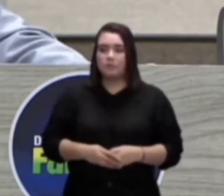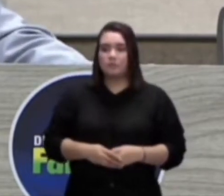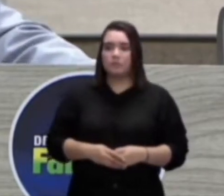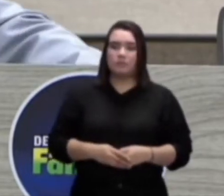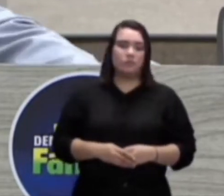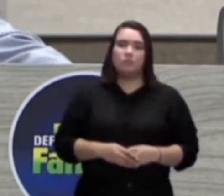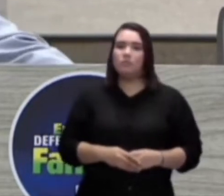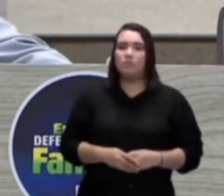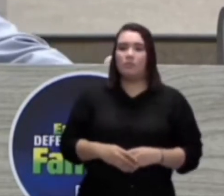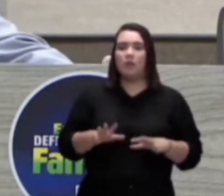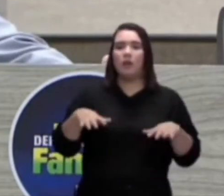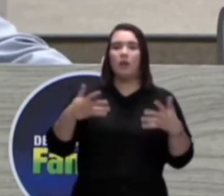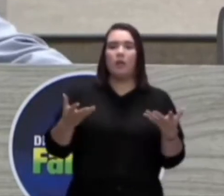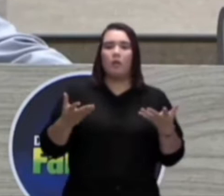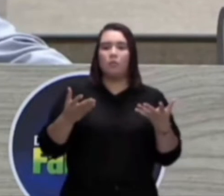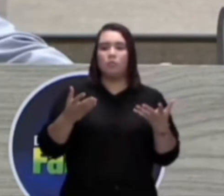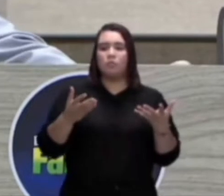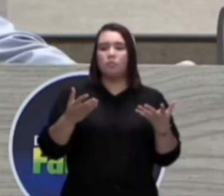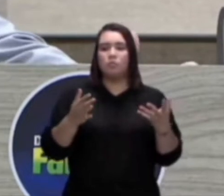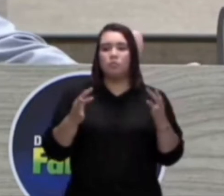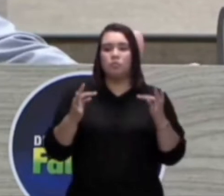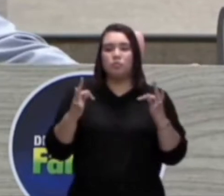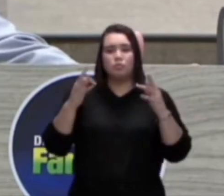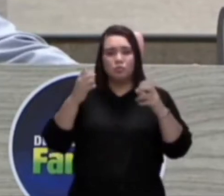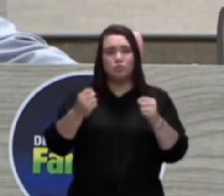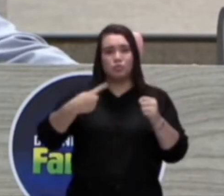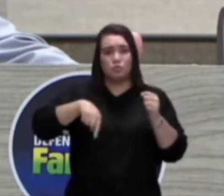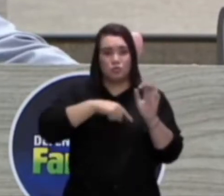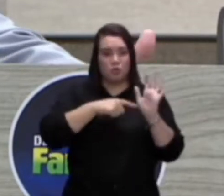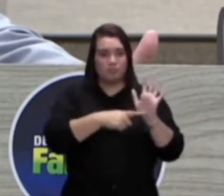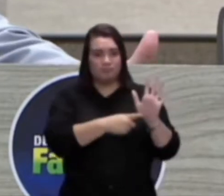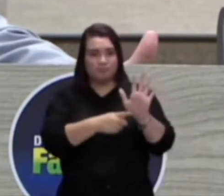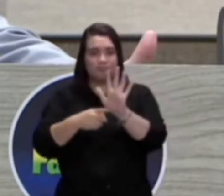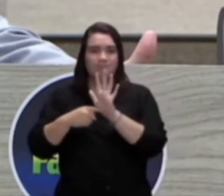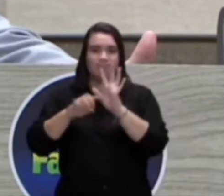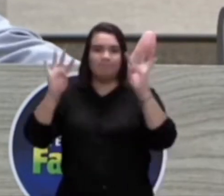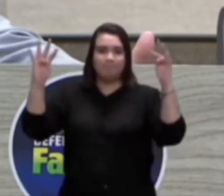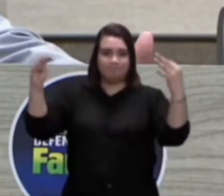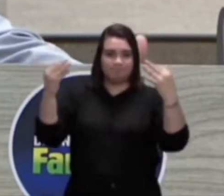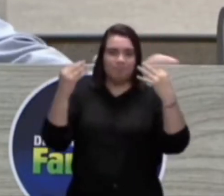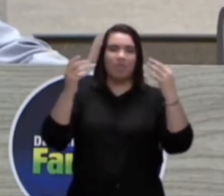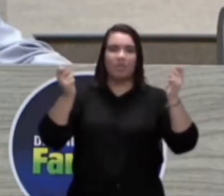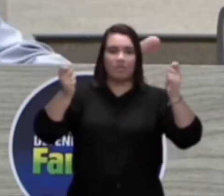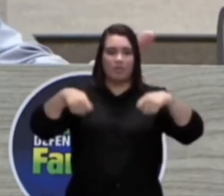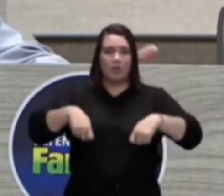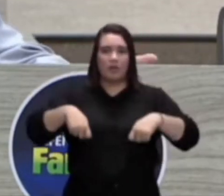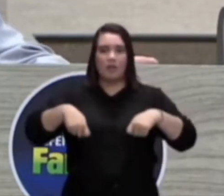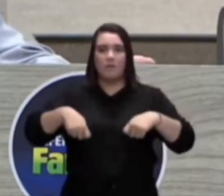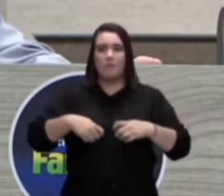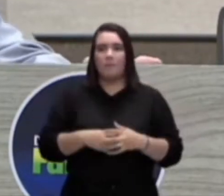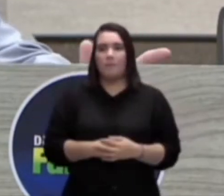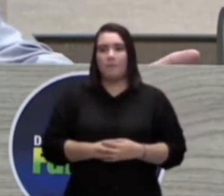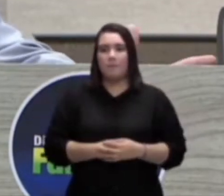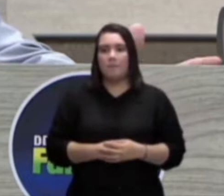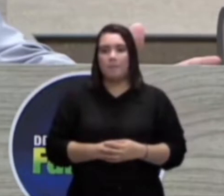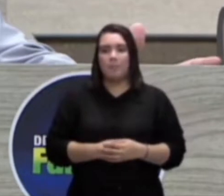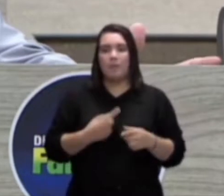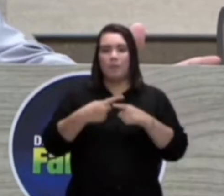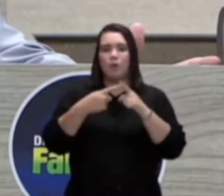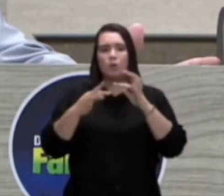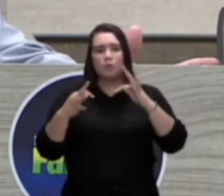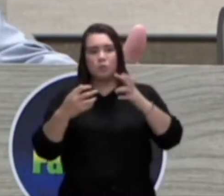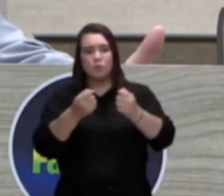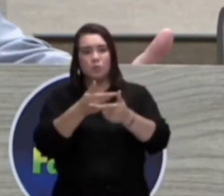Tudo que é exposto pela luz, presidente, torna-se visível, pois a luz torna-se visível todas as